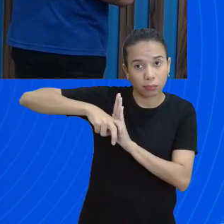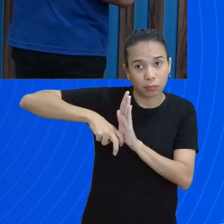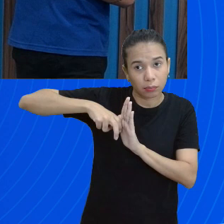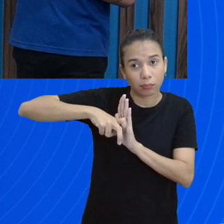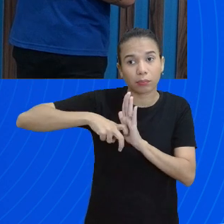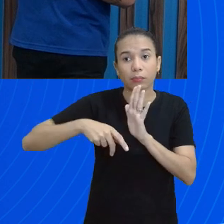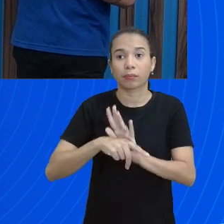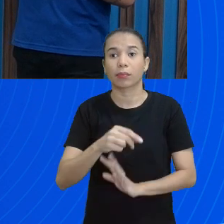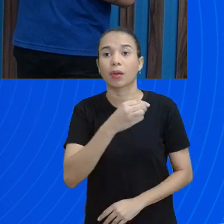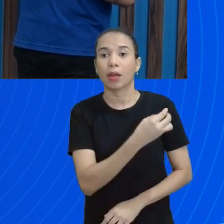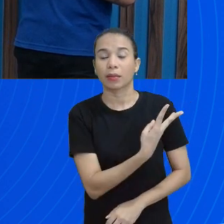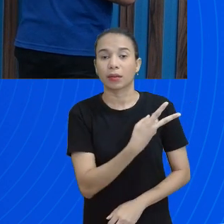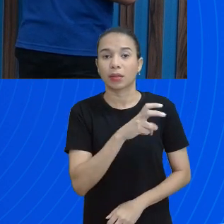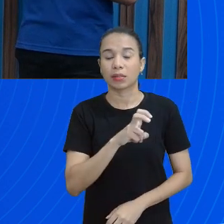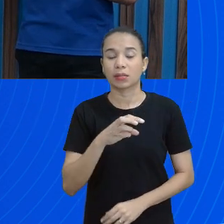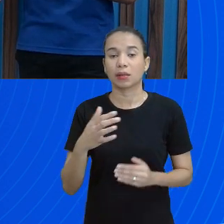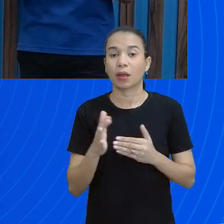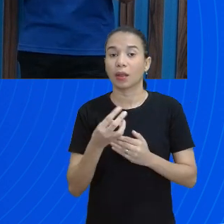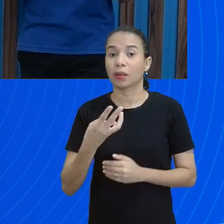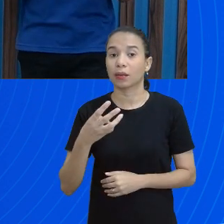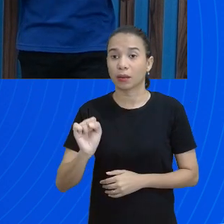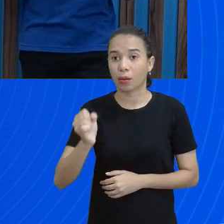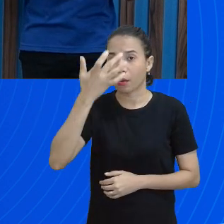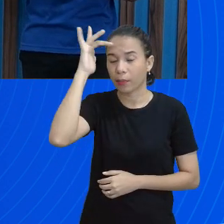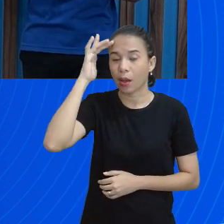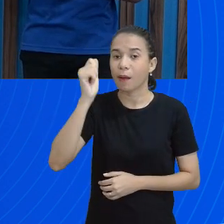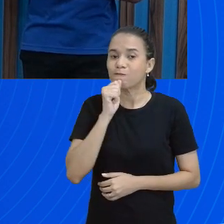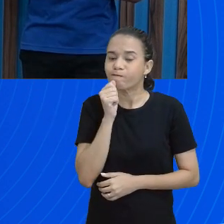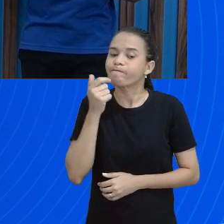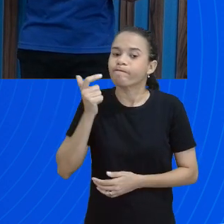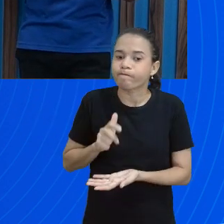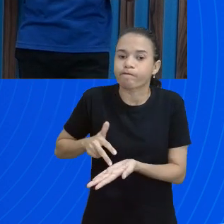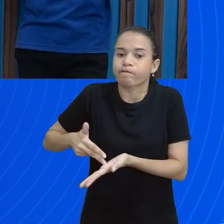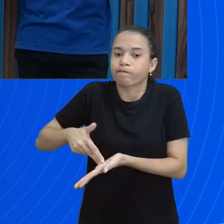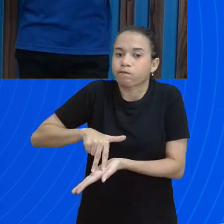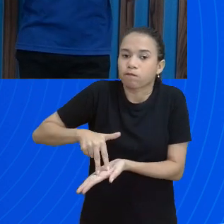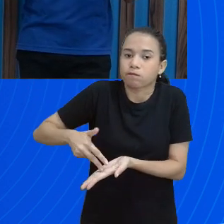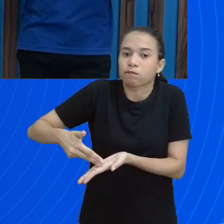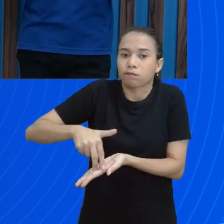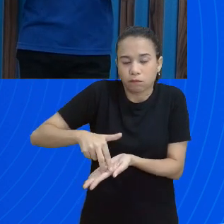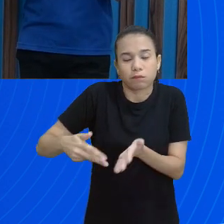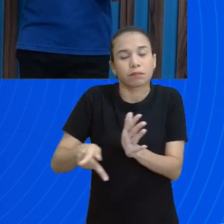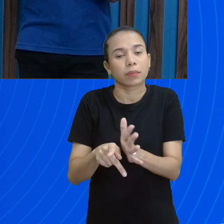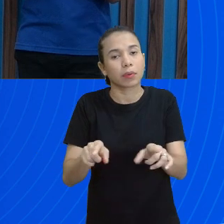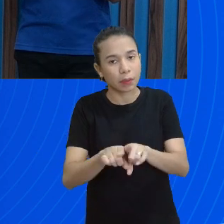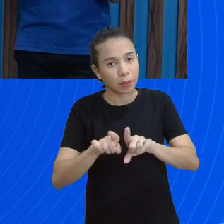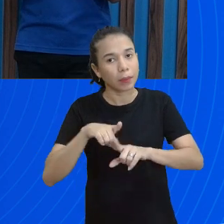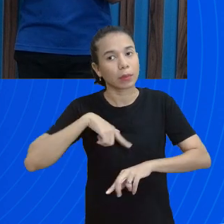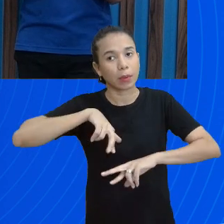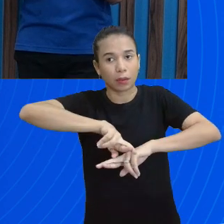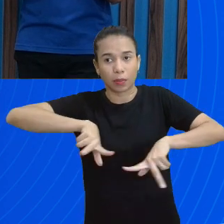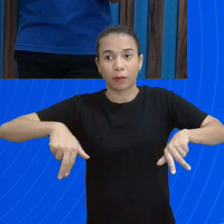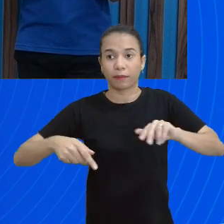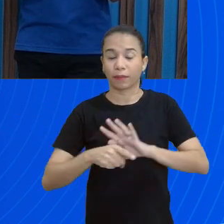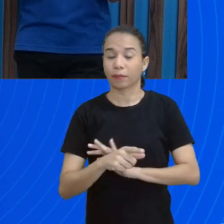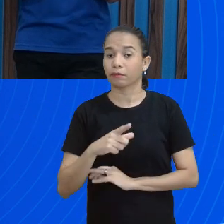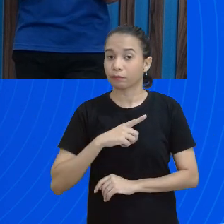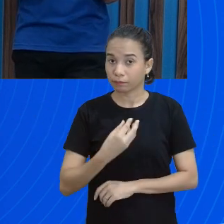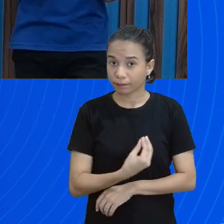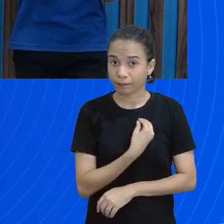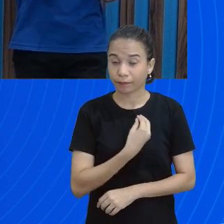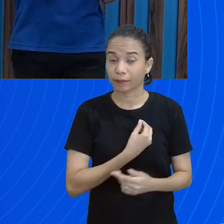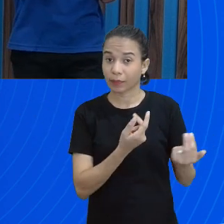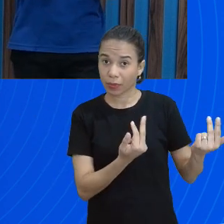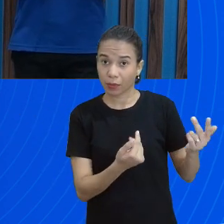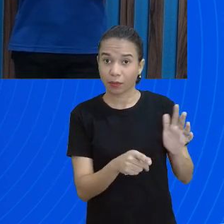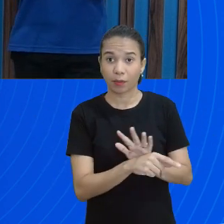e de 35 a 38 para andantes. Então, a gente também tem essa diferenciação, do mesmo jeito